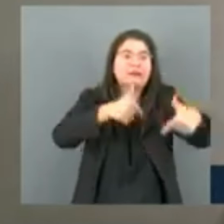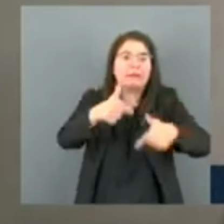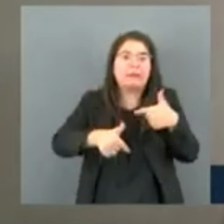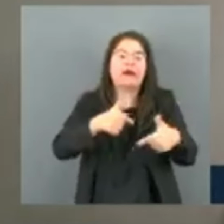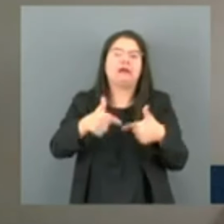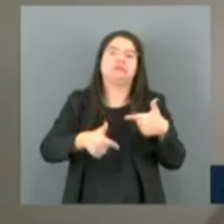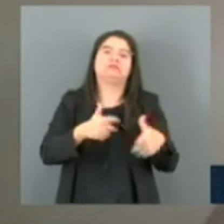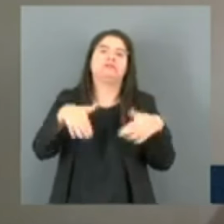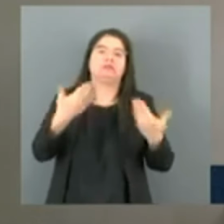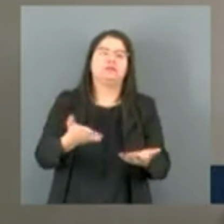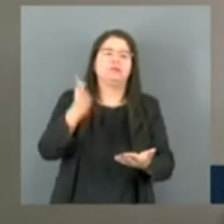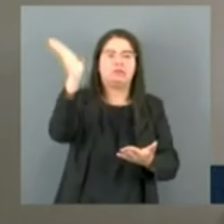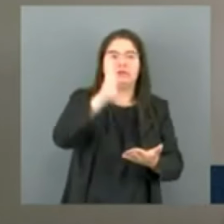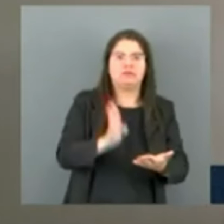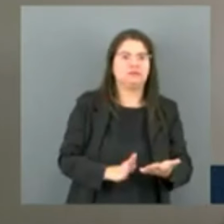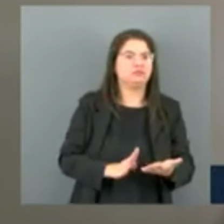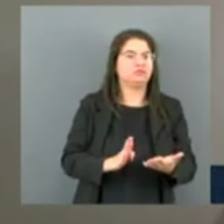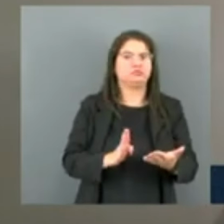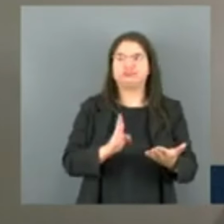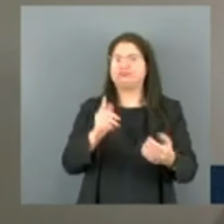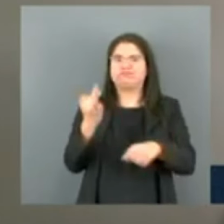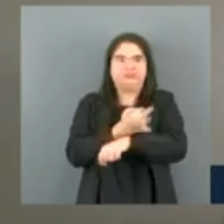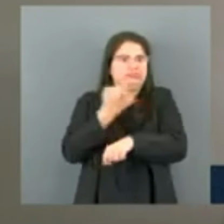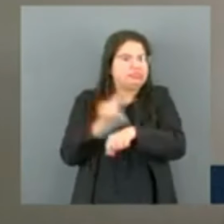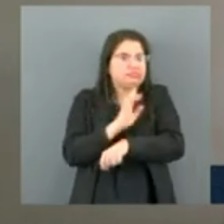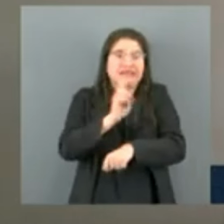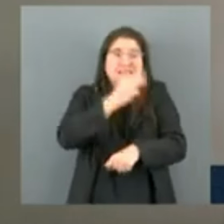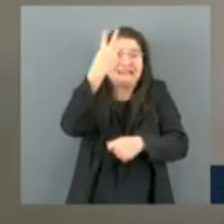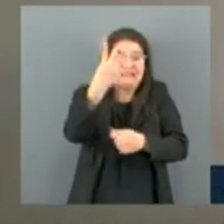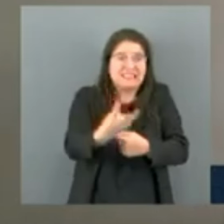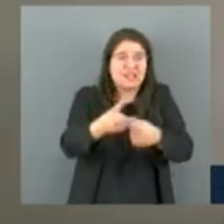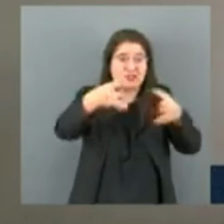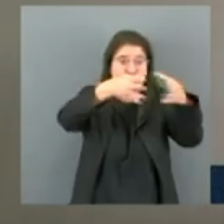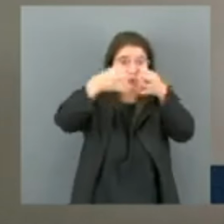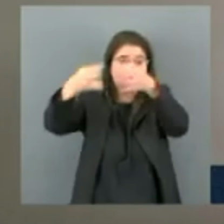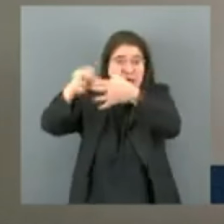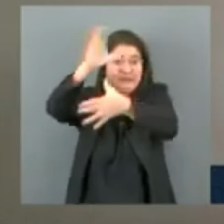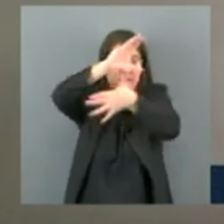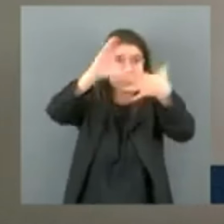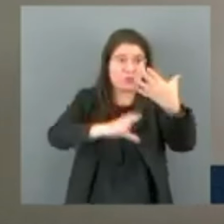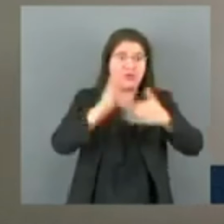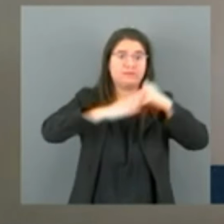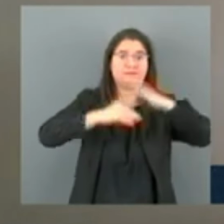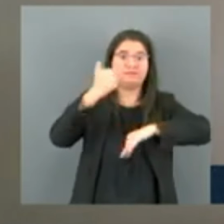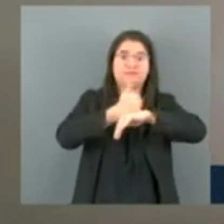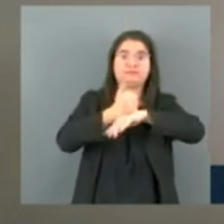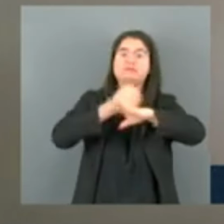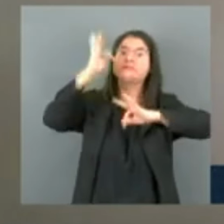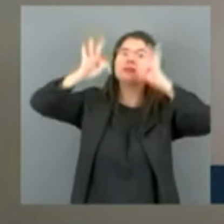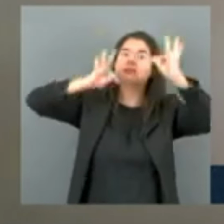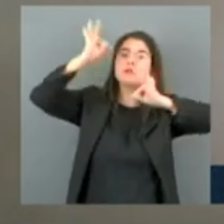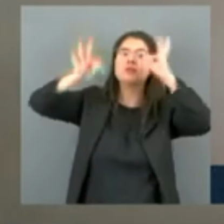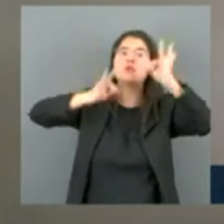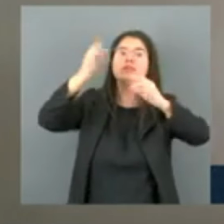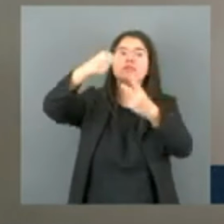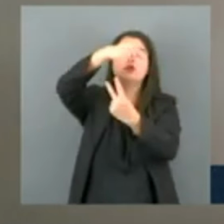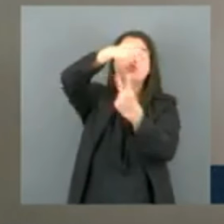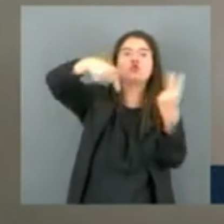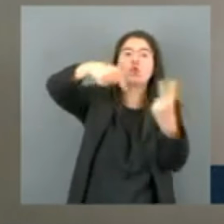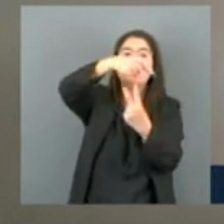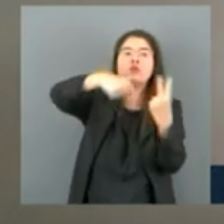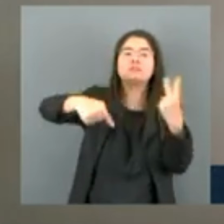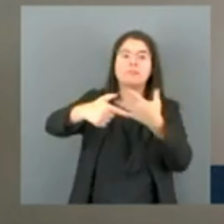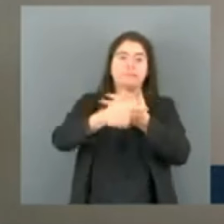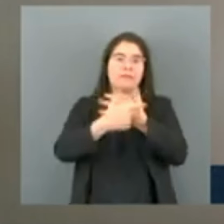e o nosso país não suporta, né, 3 categorias profissionais. Se a gente observar o texto, o terapeuta ele se subdivide em 2. É